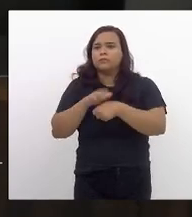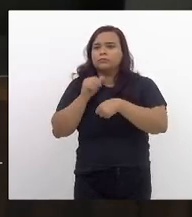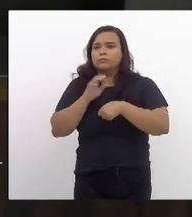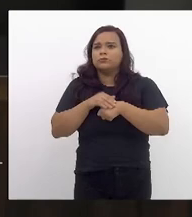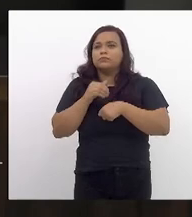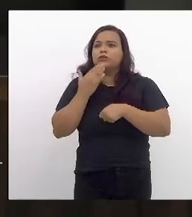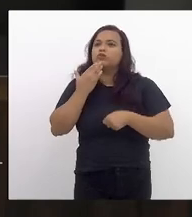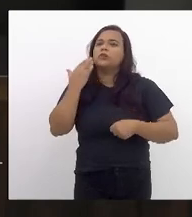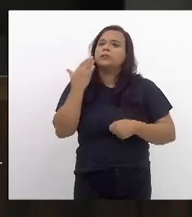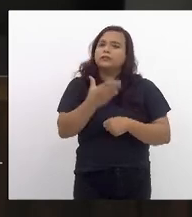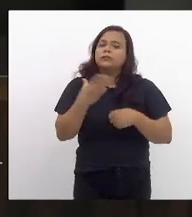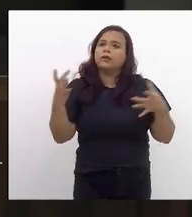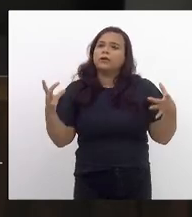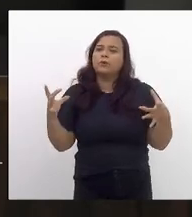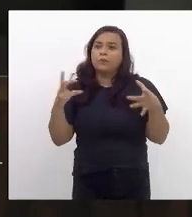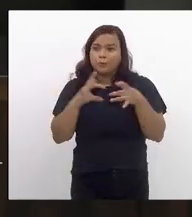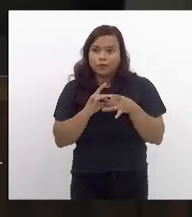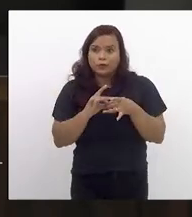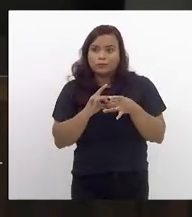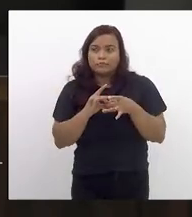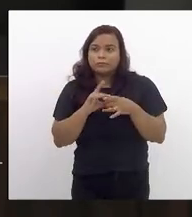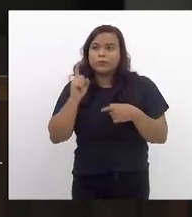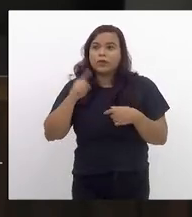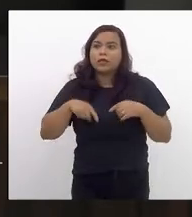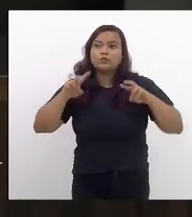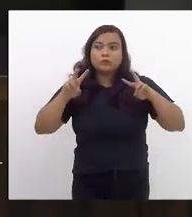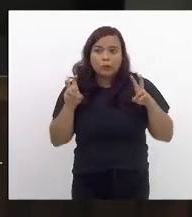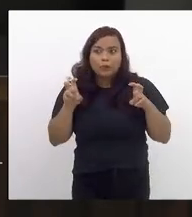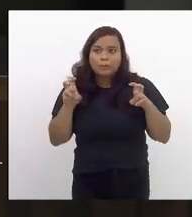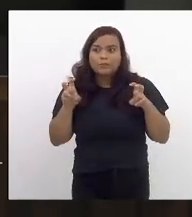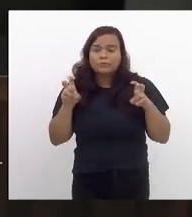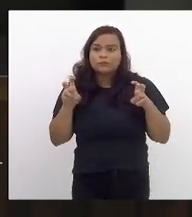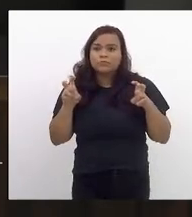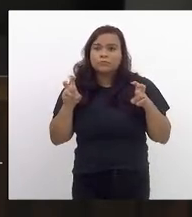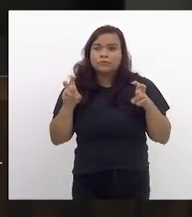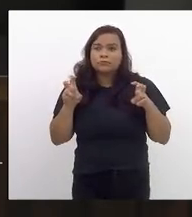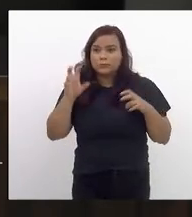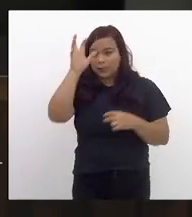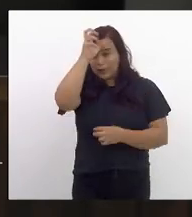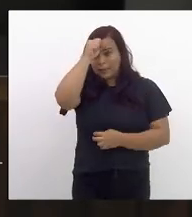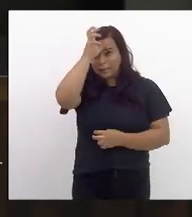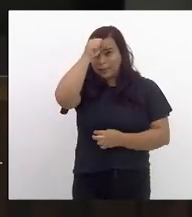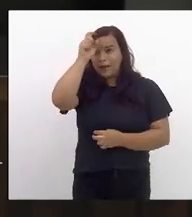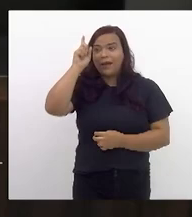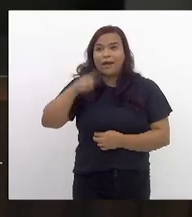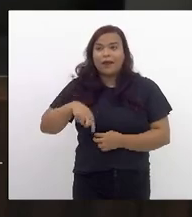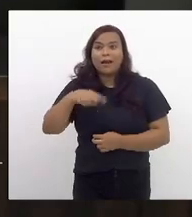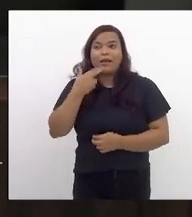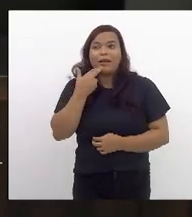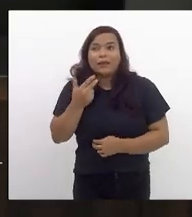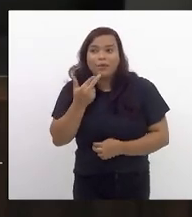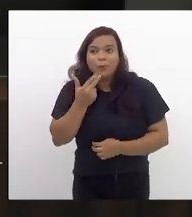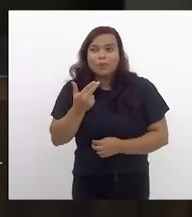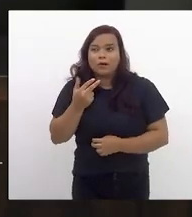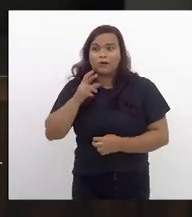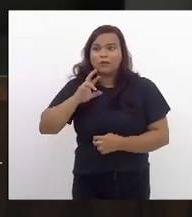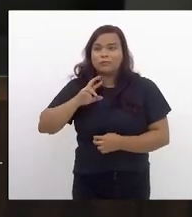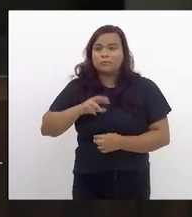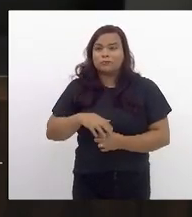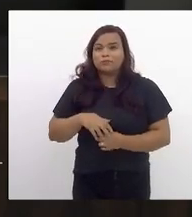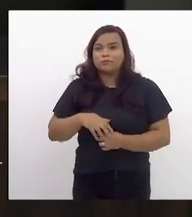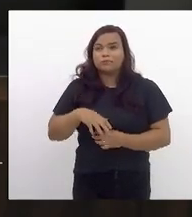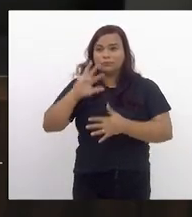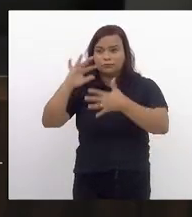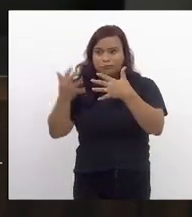incluir a questão só da aprendizagem da língua brasileira de sinais. E aí, com emenda, eu a